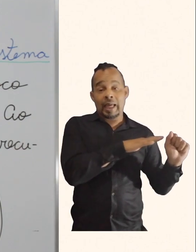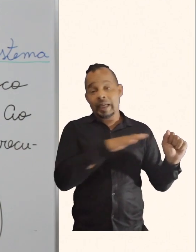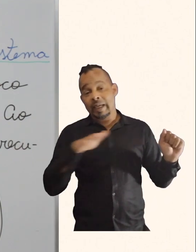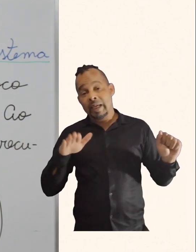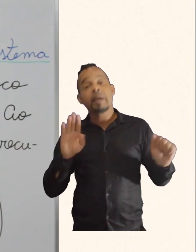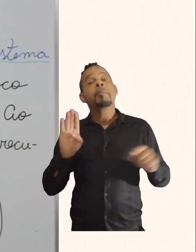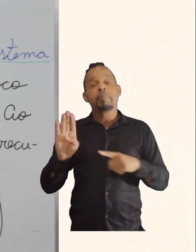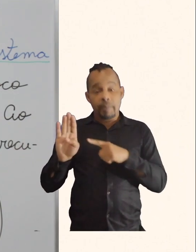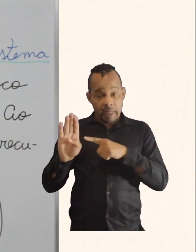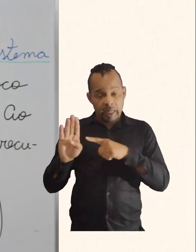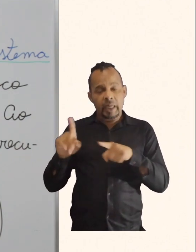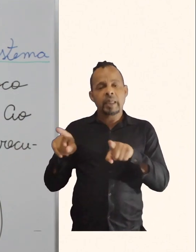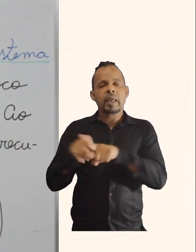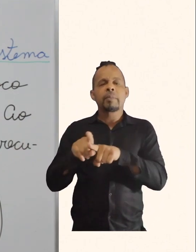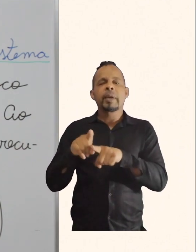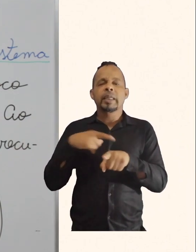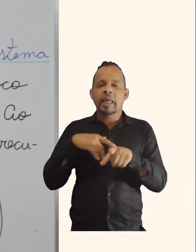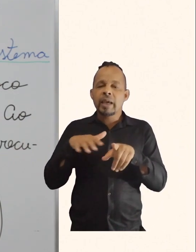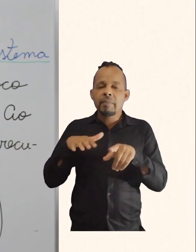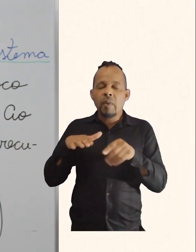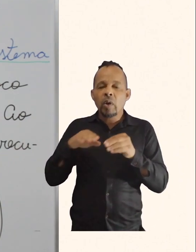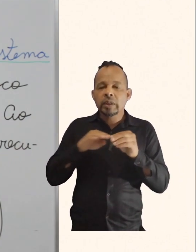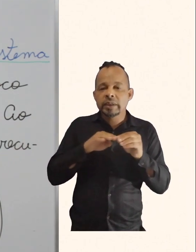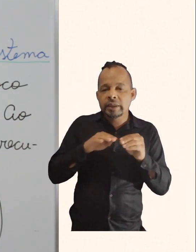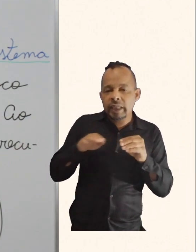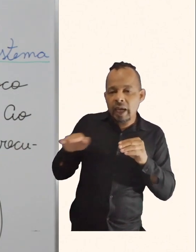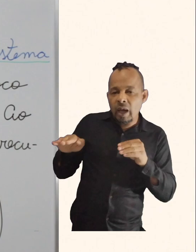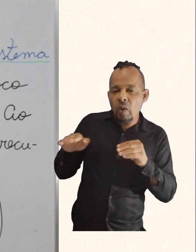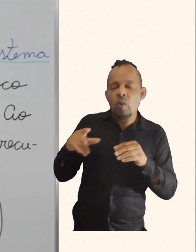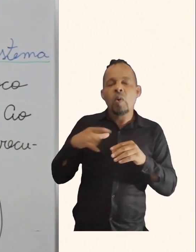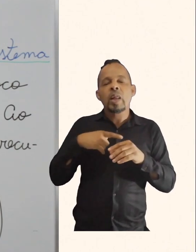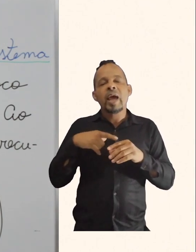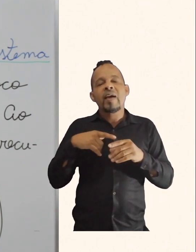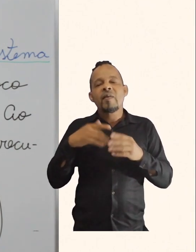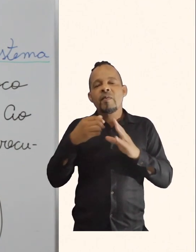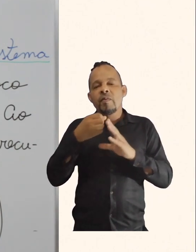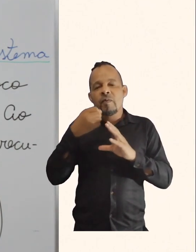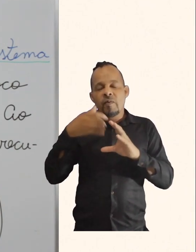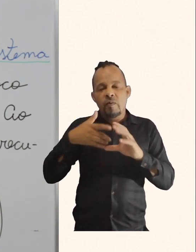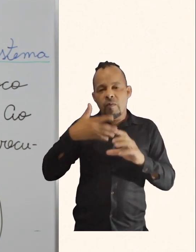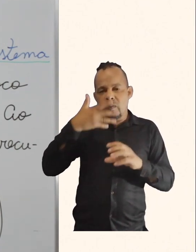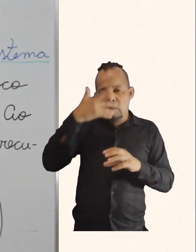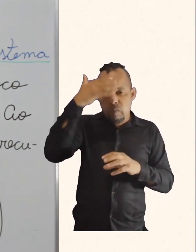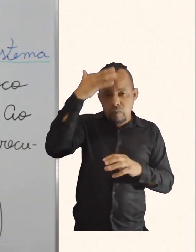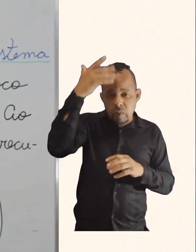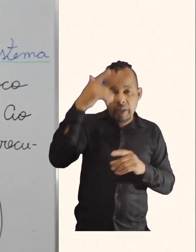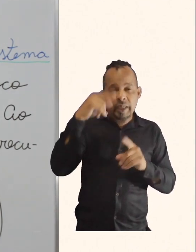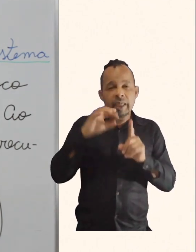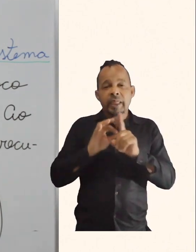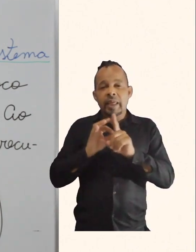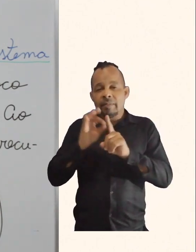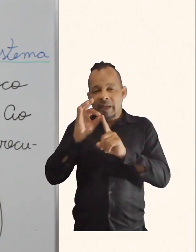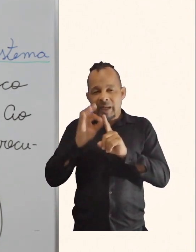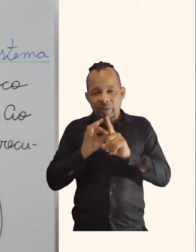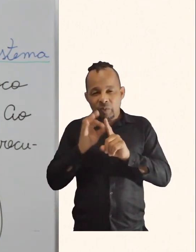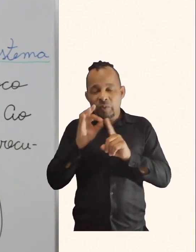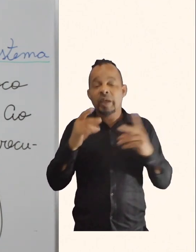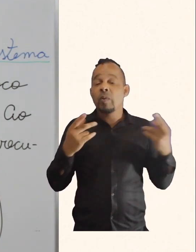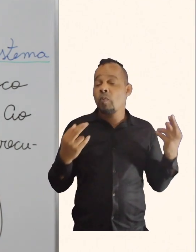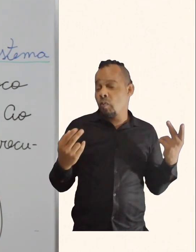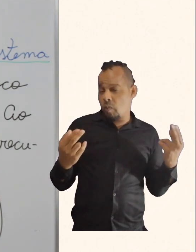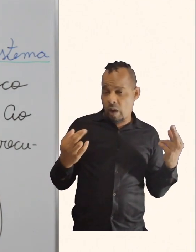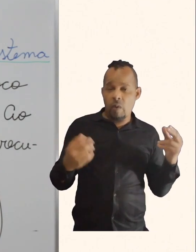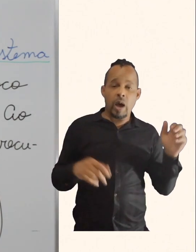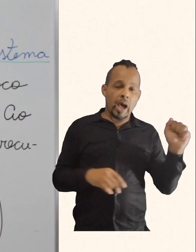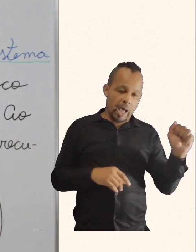esse estado B também tem posição, velocidade, temperatura, todas as propriedades que nós tínhamos